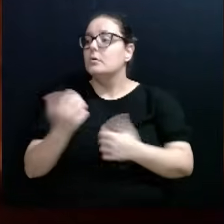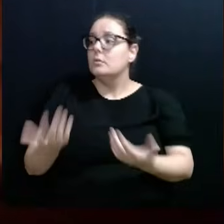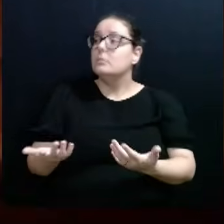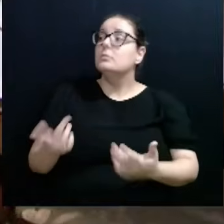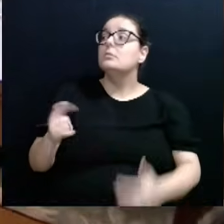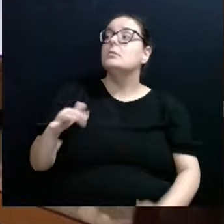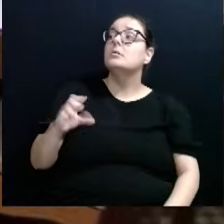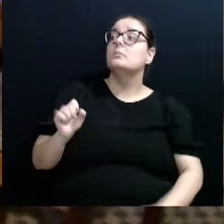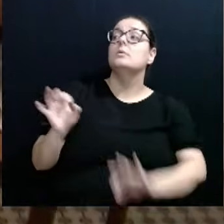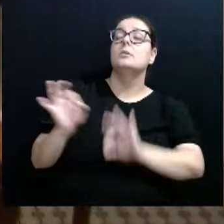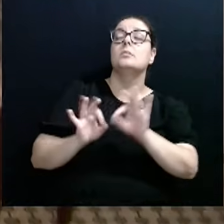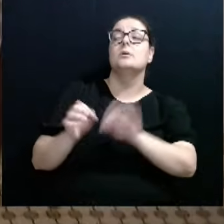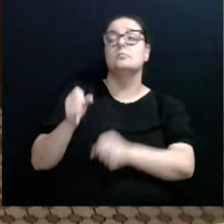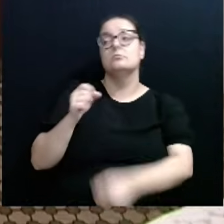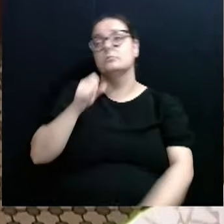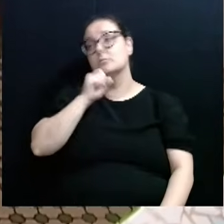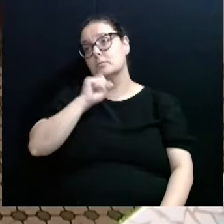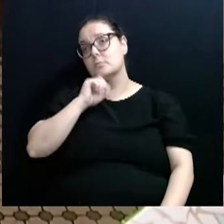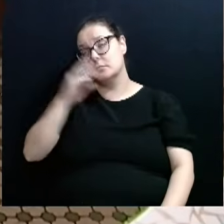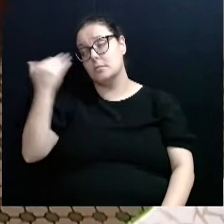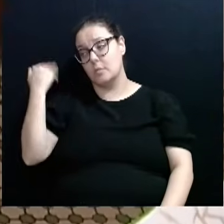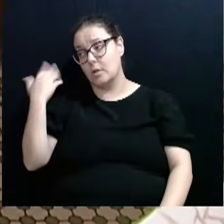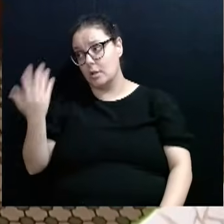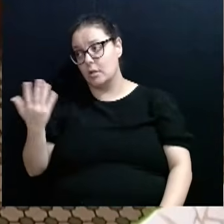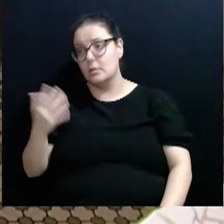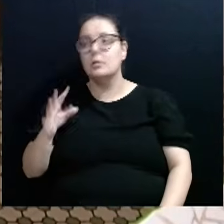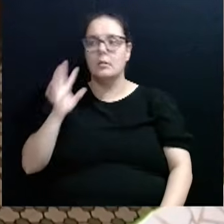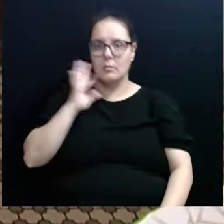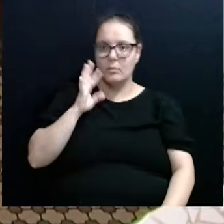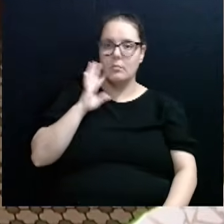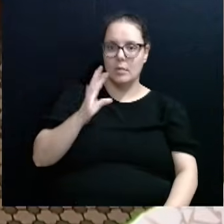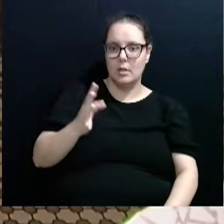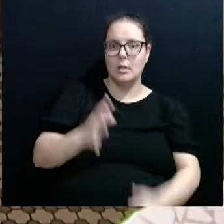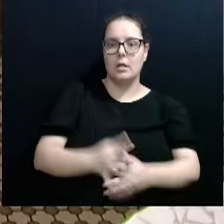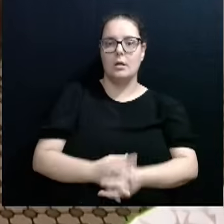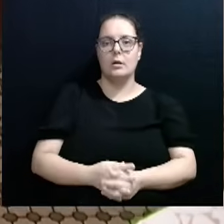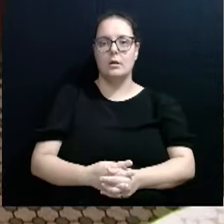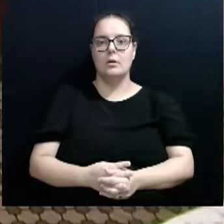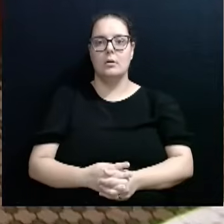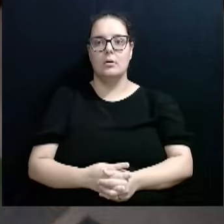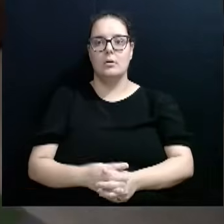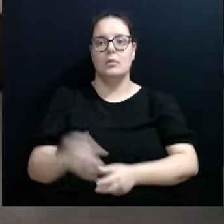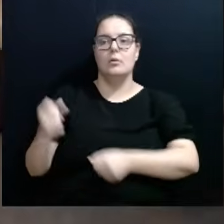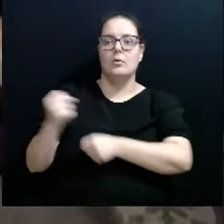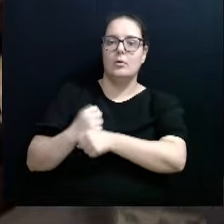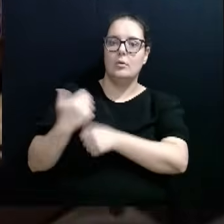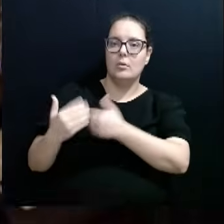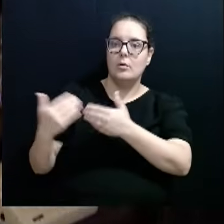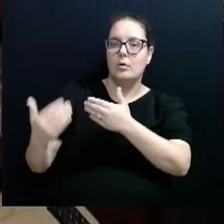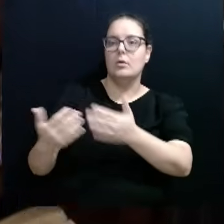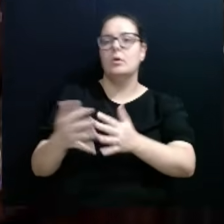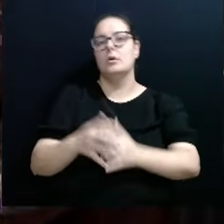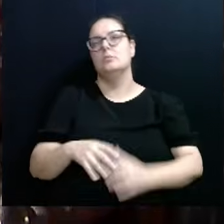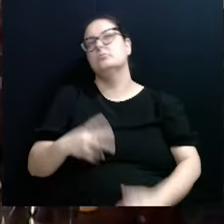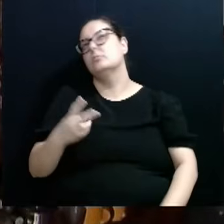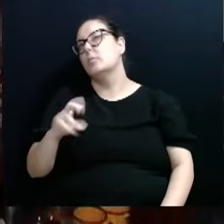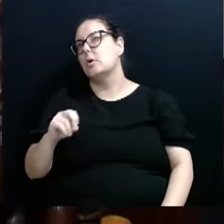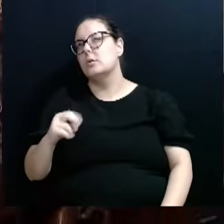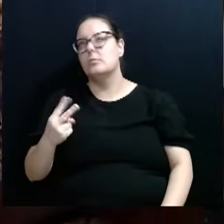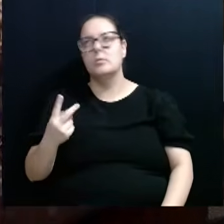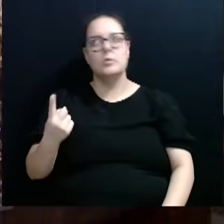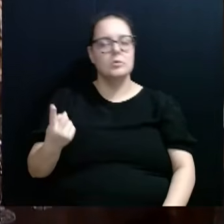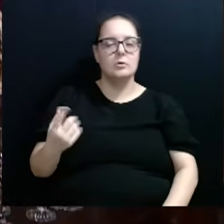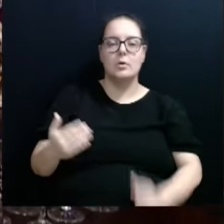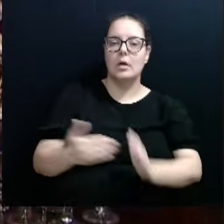as antiguidades. Então foi bem interessante. Os anos que seguiram aí, 2021, 2022 até 2023,